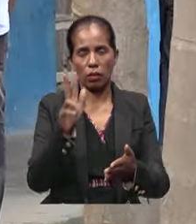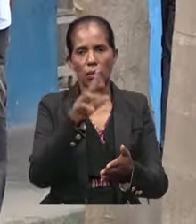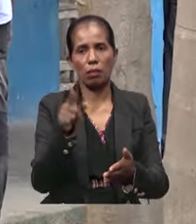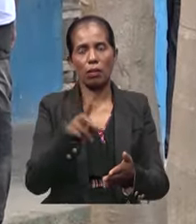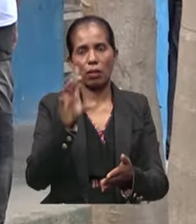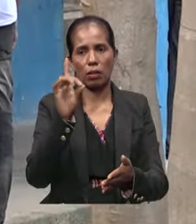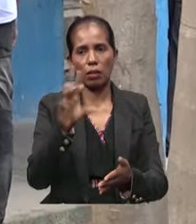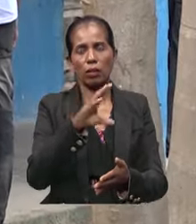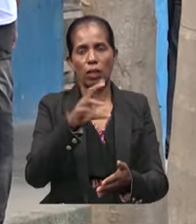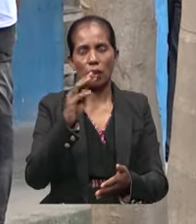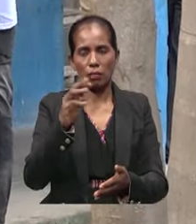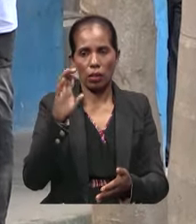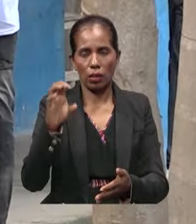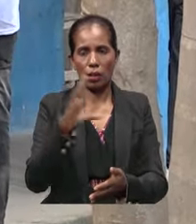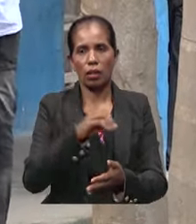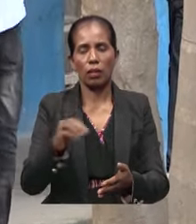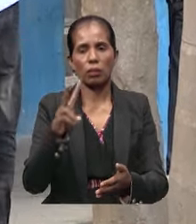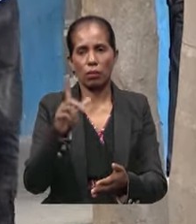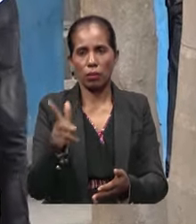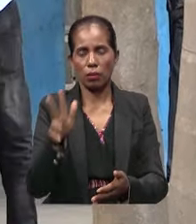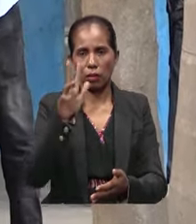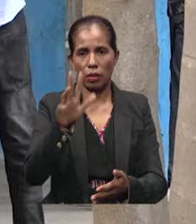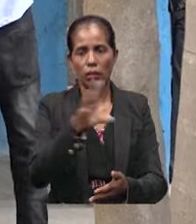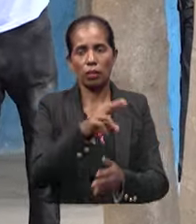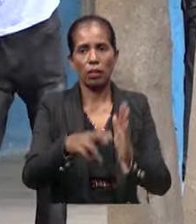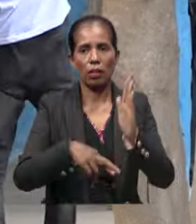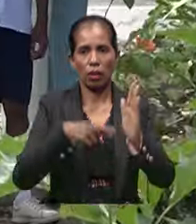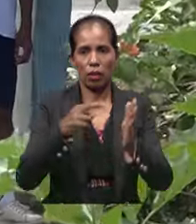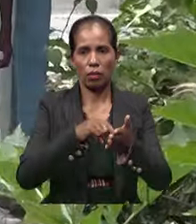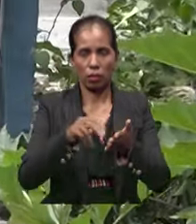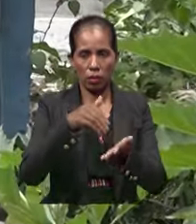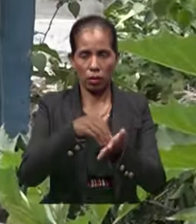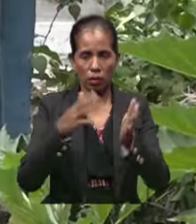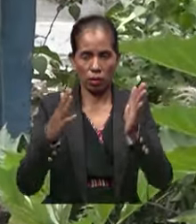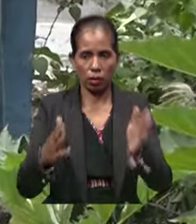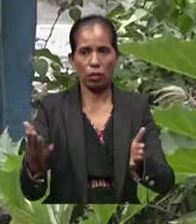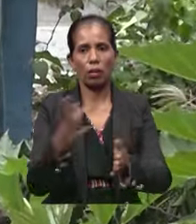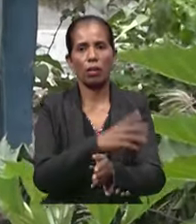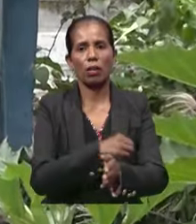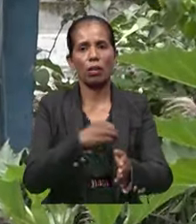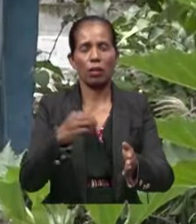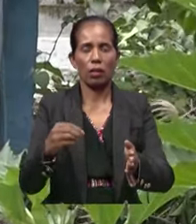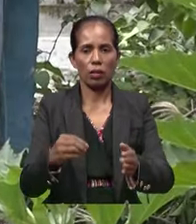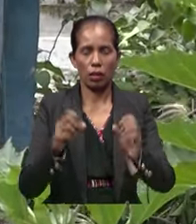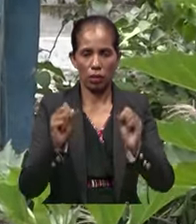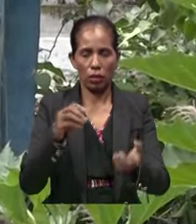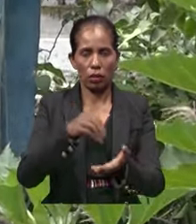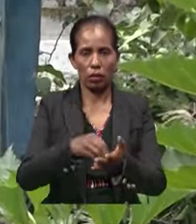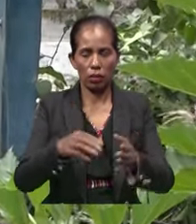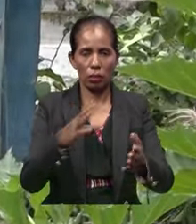alu CME reunrua o nulu recintolu, o de regula número estudante e a cada sala de aula a tu garante